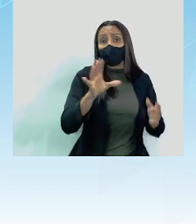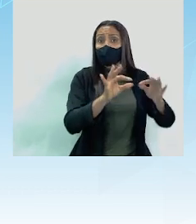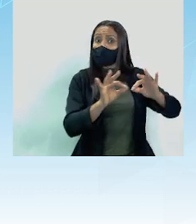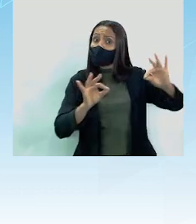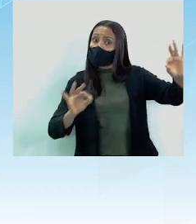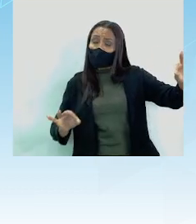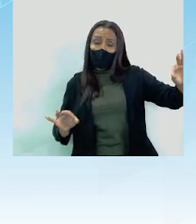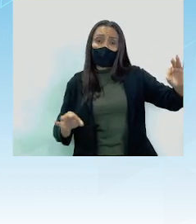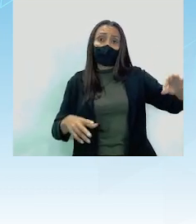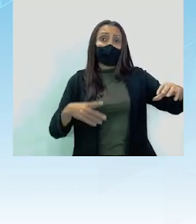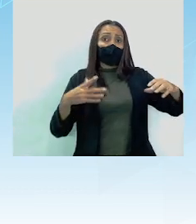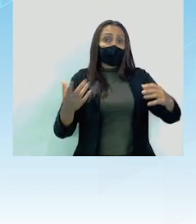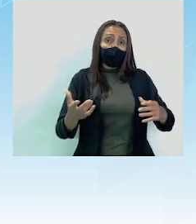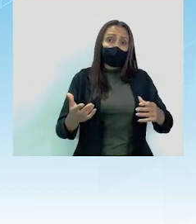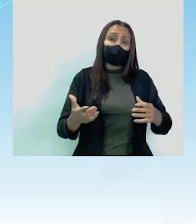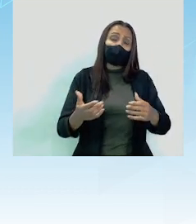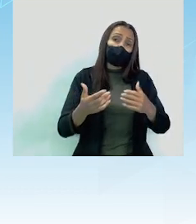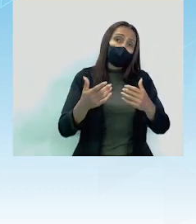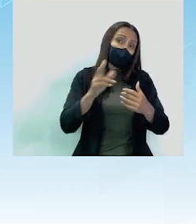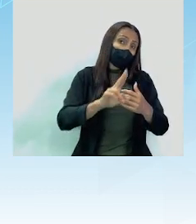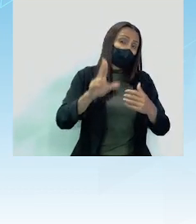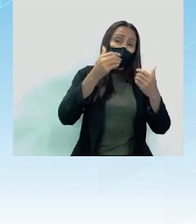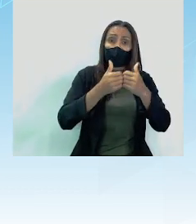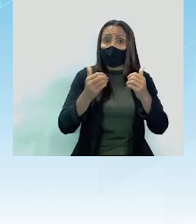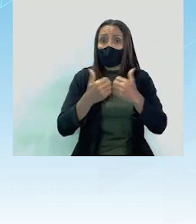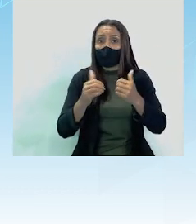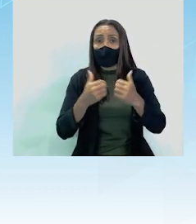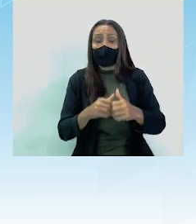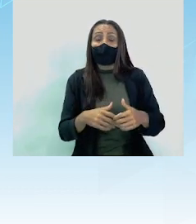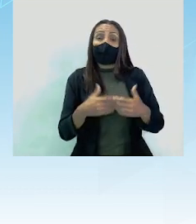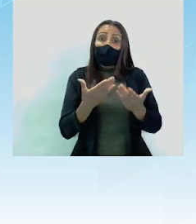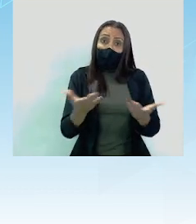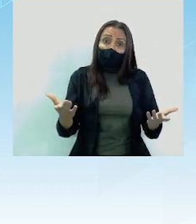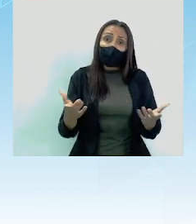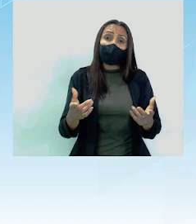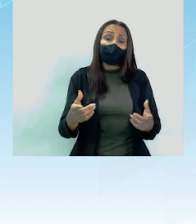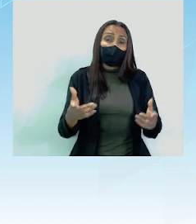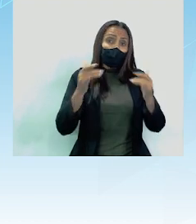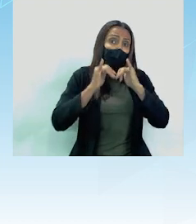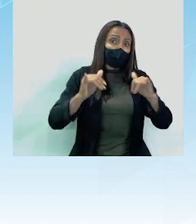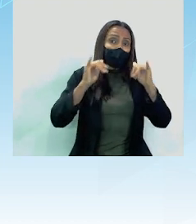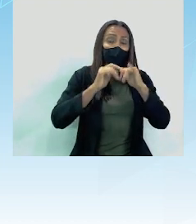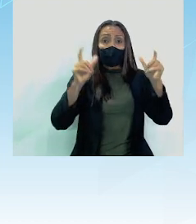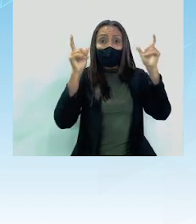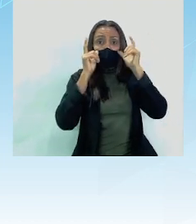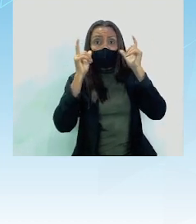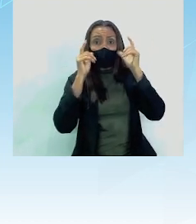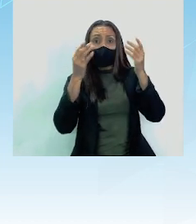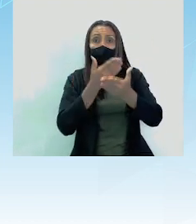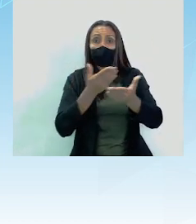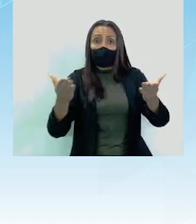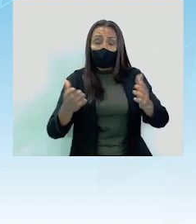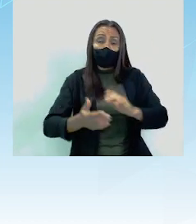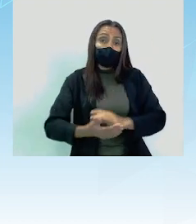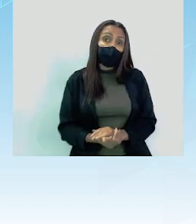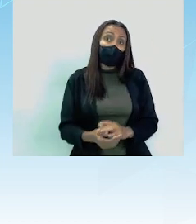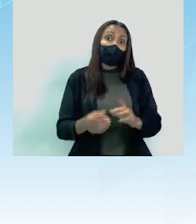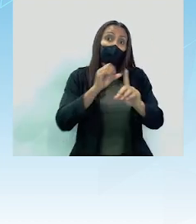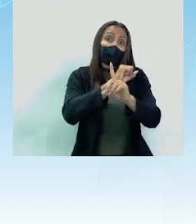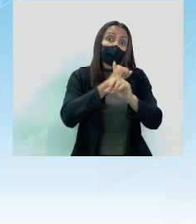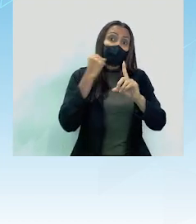um meio de transporte, né? E isso faz até um alerta, porque hoje eu falei isso inclusive na aula anterior, a